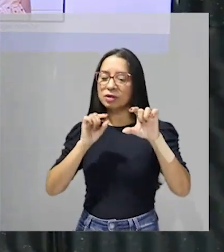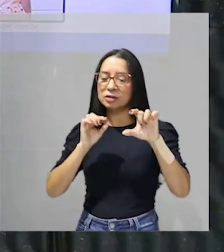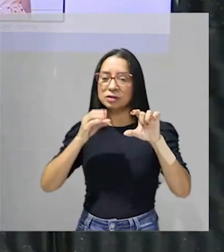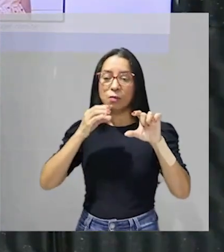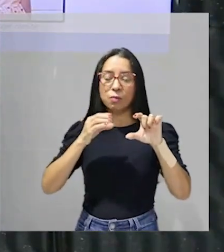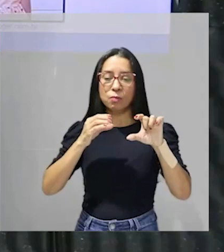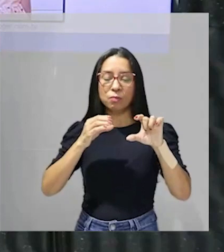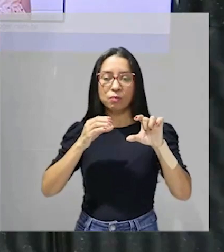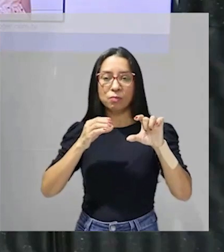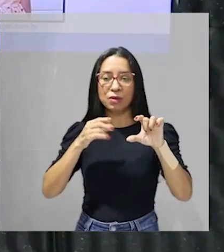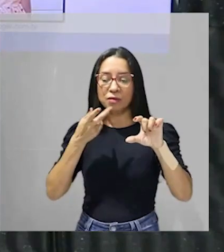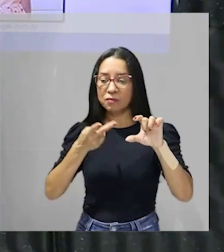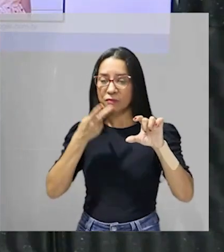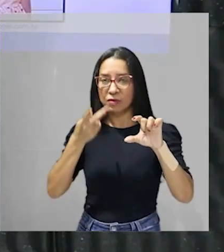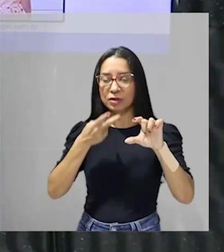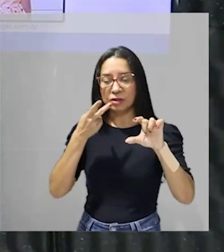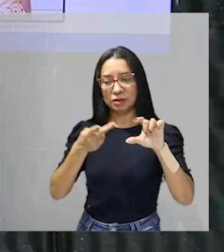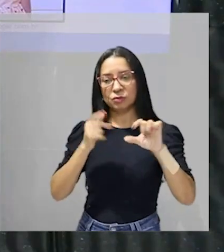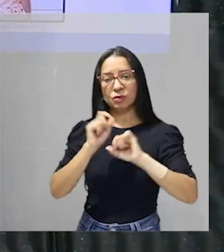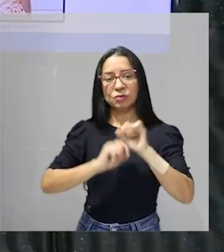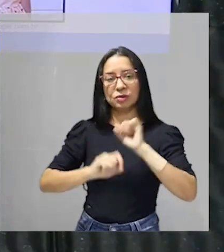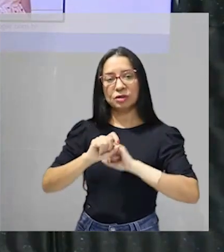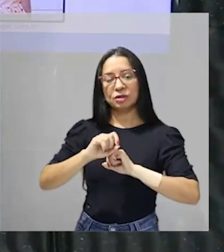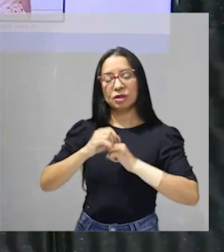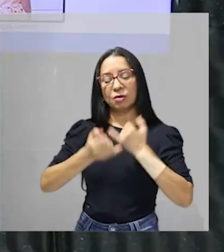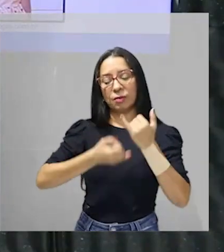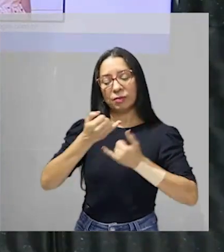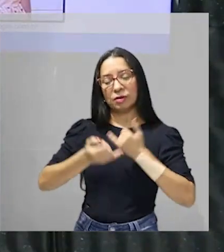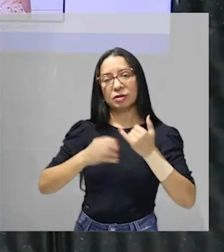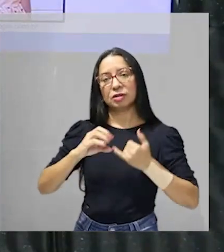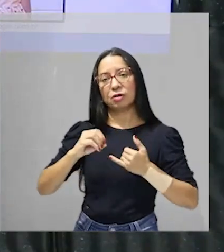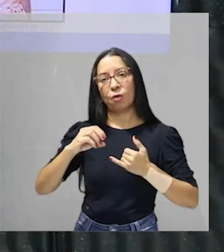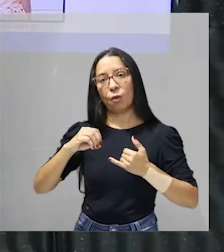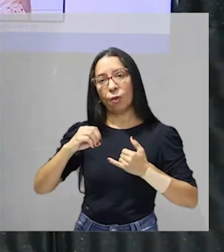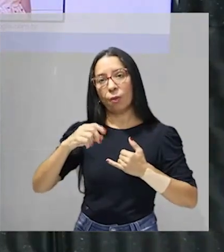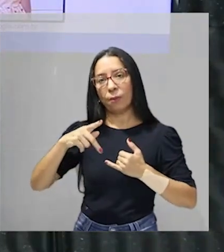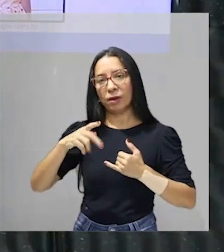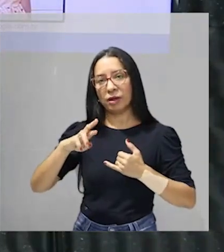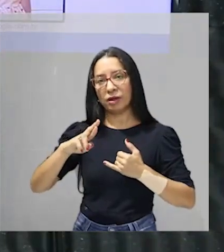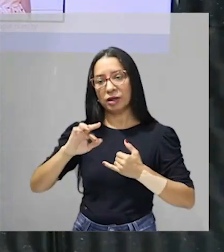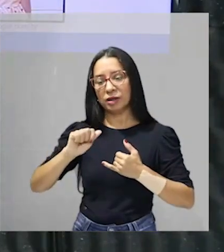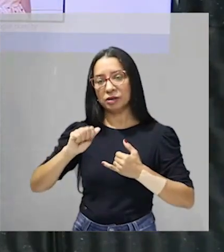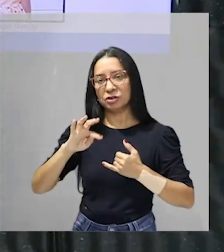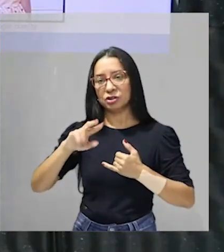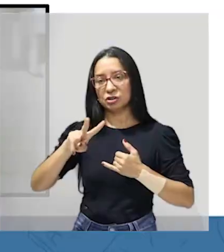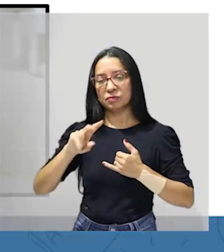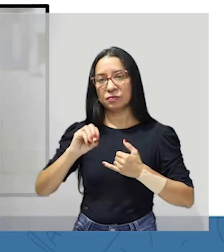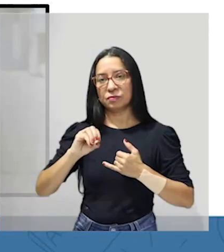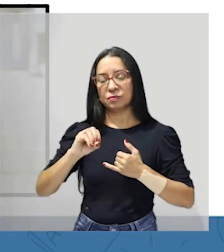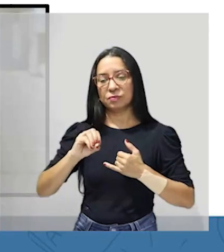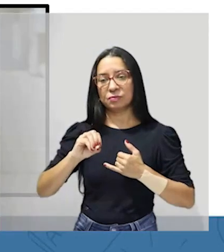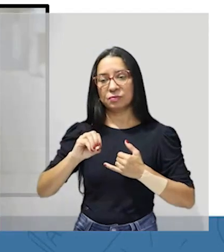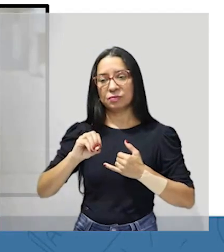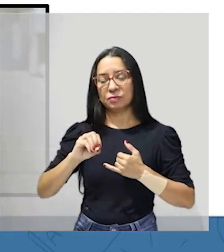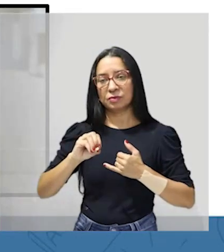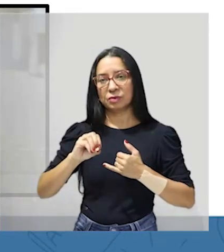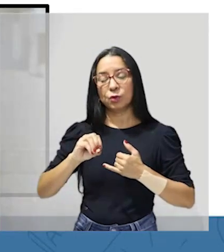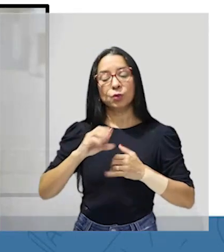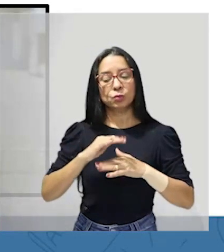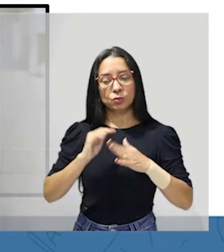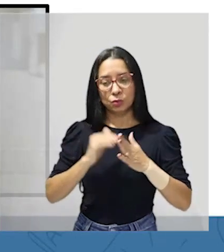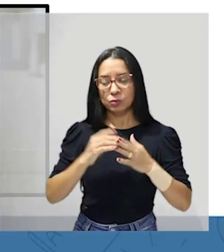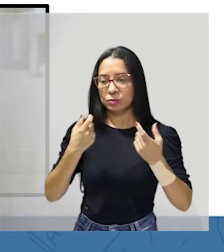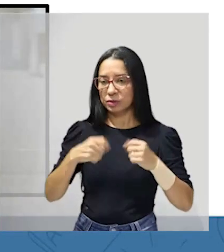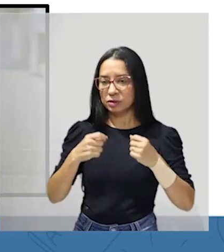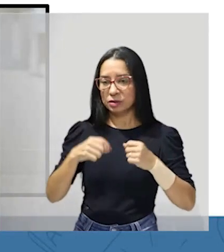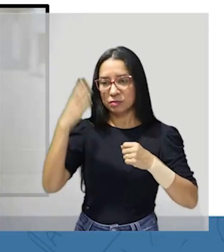mas ali era o quê era um jogo cooperativo onde Todos deveriam cooperar com a frase até a informação chegar no último